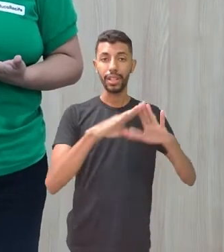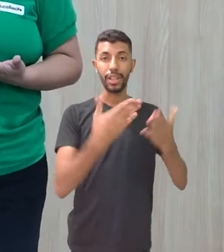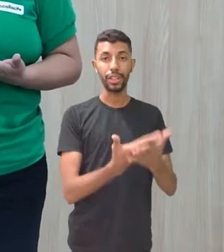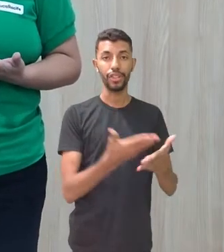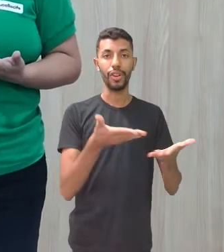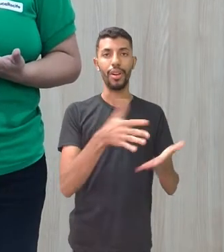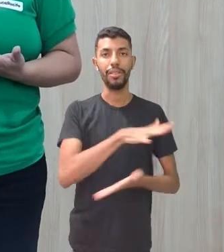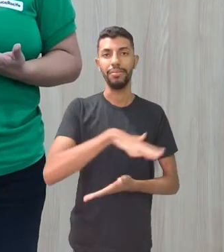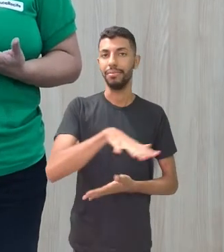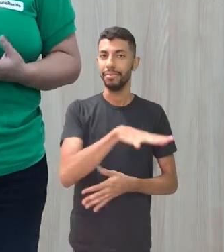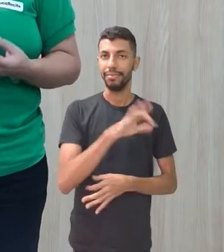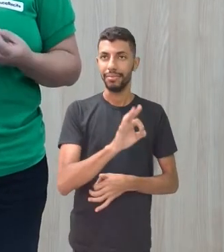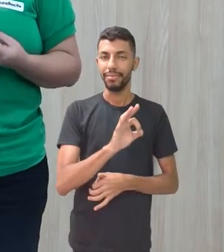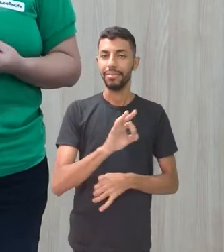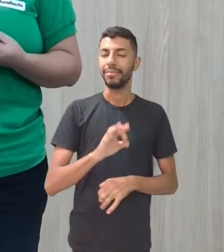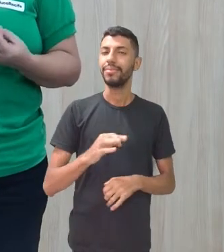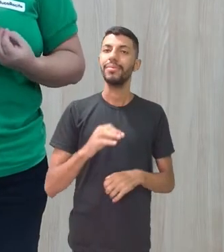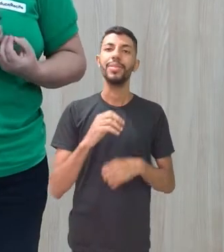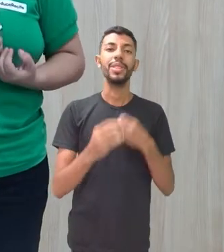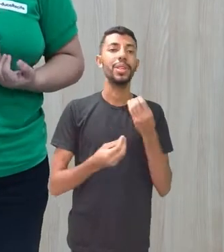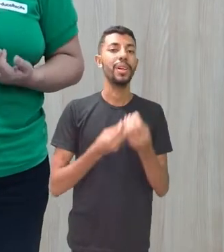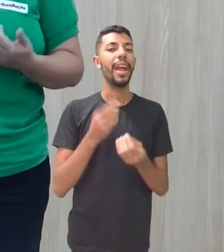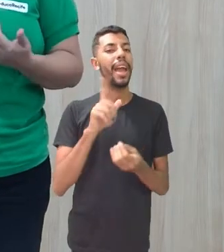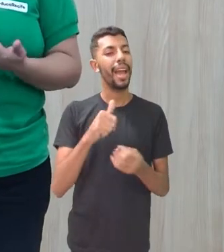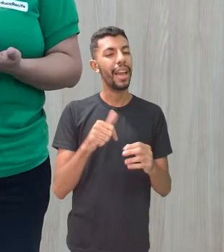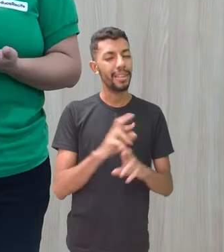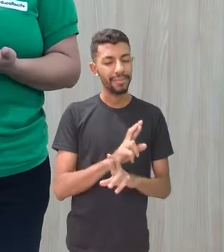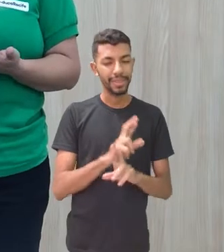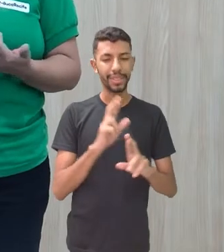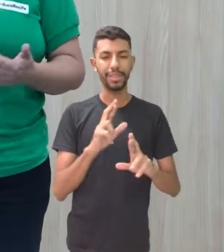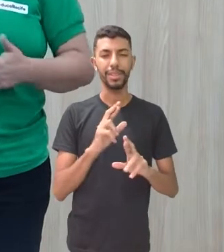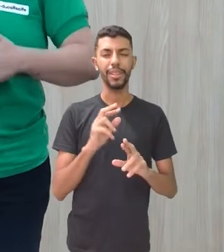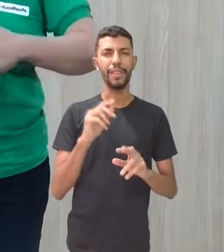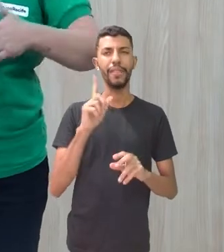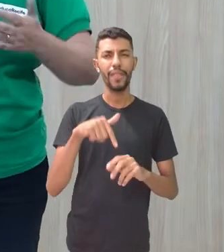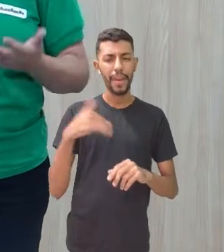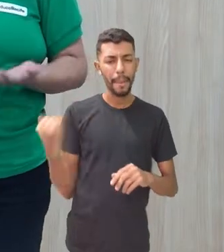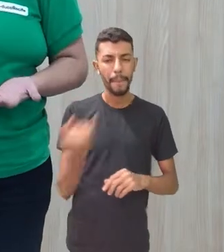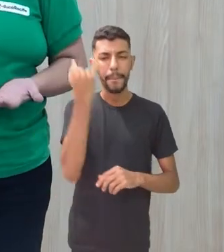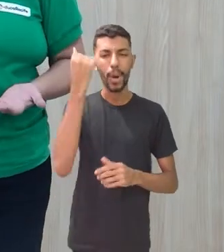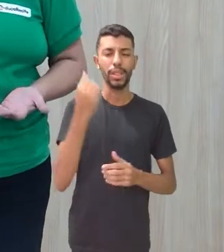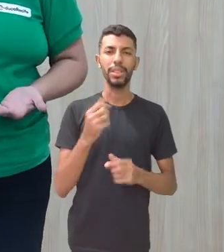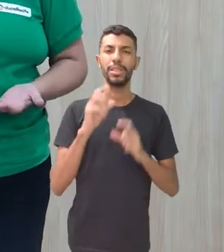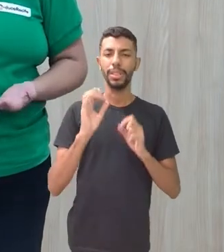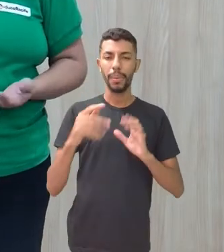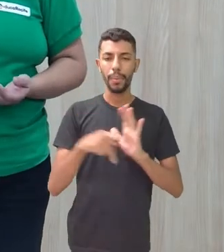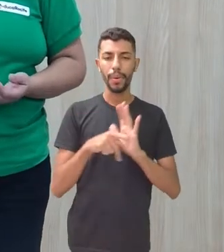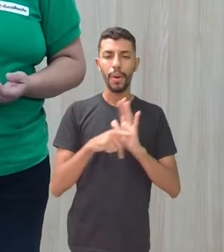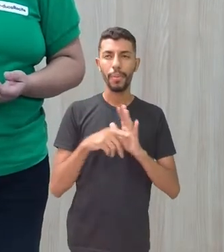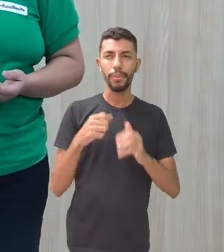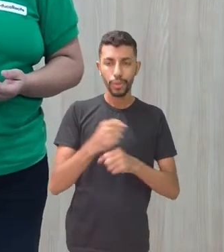a escola, vai fazer toda a diferença no seu desenvolvimento nos próximos anos de vida.